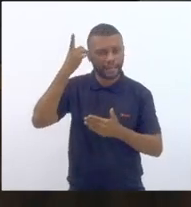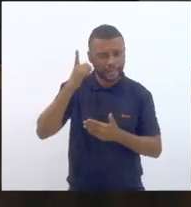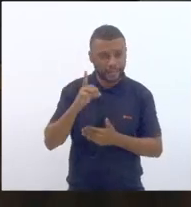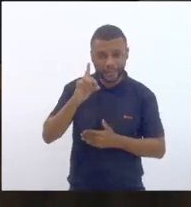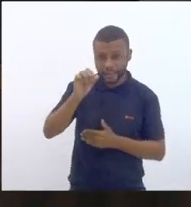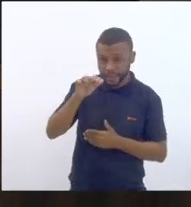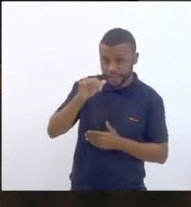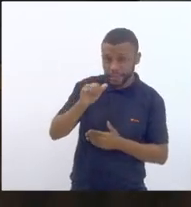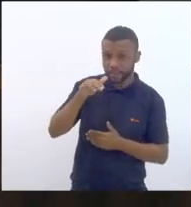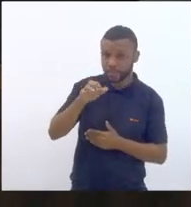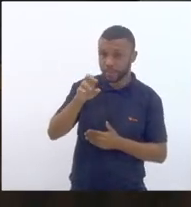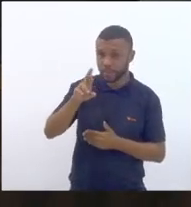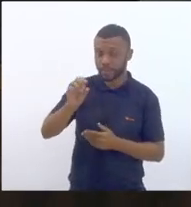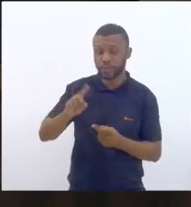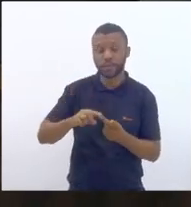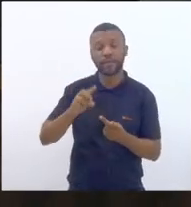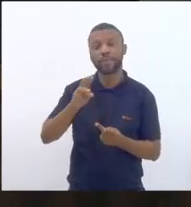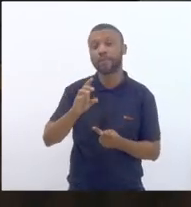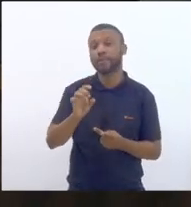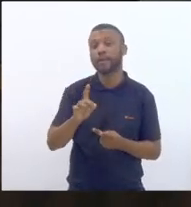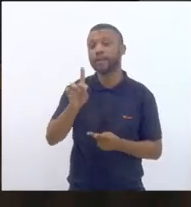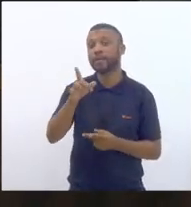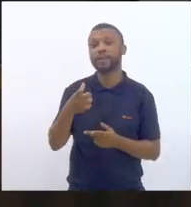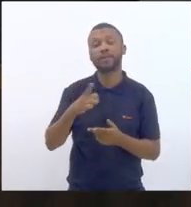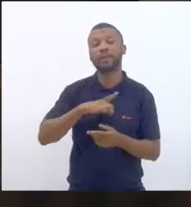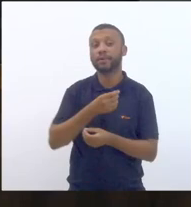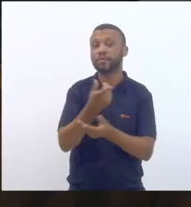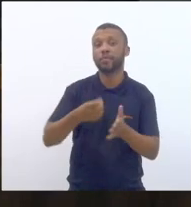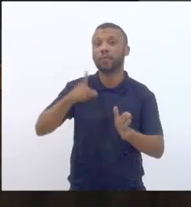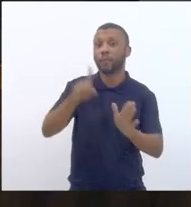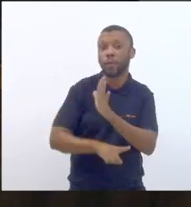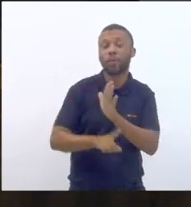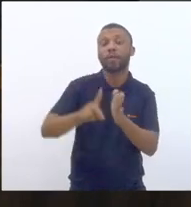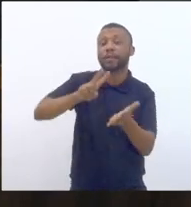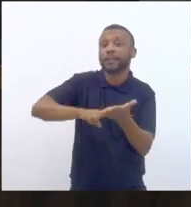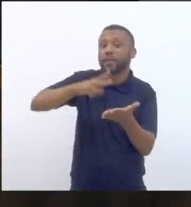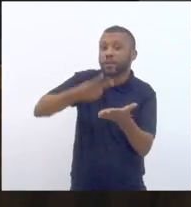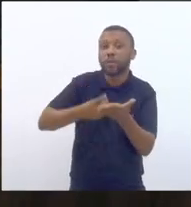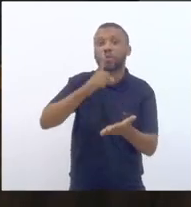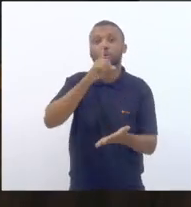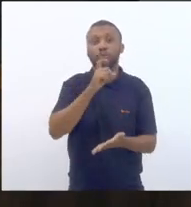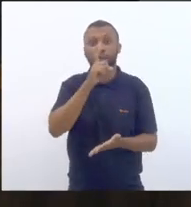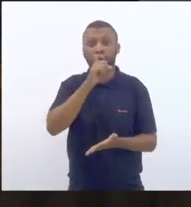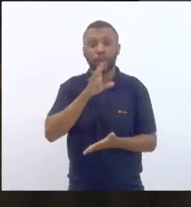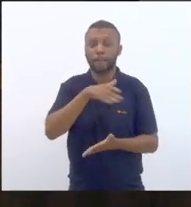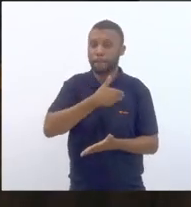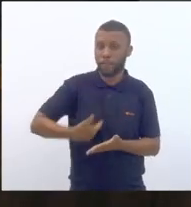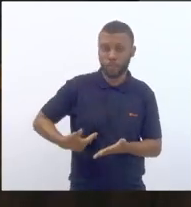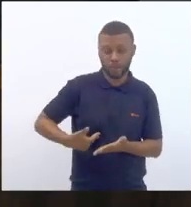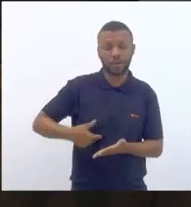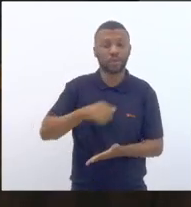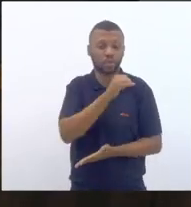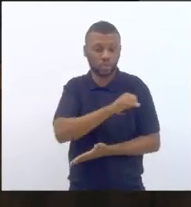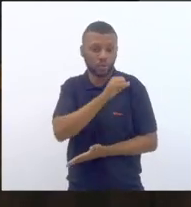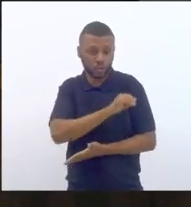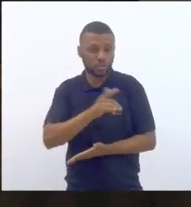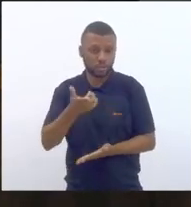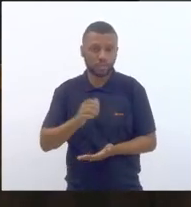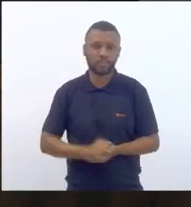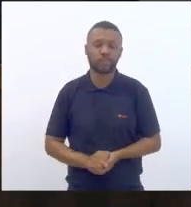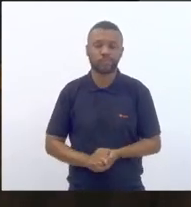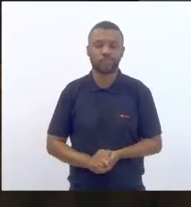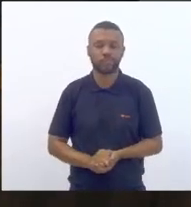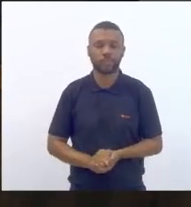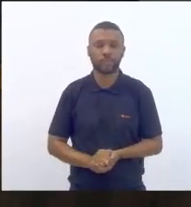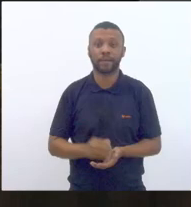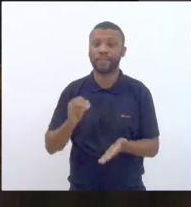que concede isenção em taxas de emolumentos de tradução juramentada pública para refugiados no âmbito do Estado do Rio de Janeiro. Pendente de